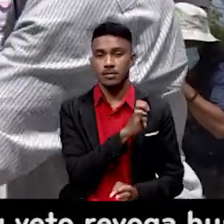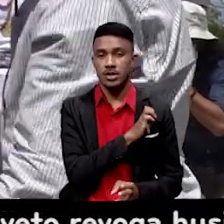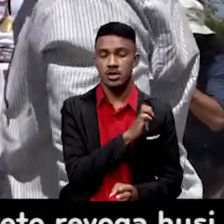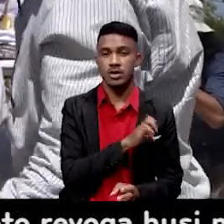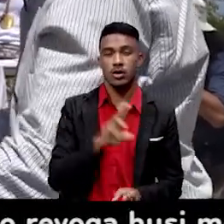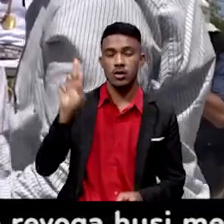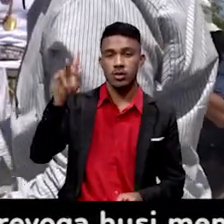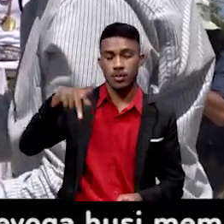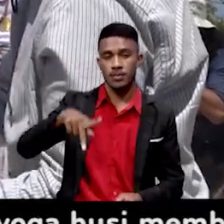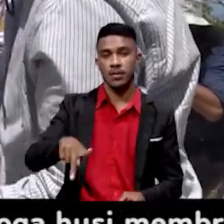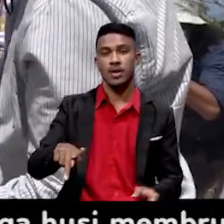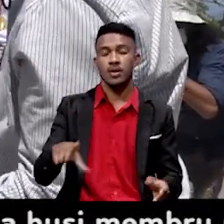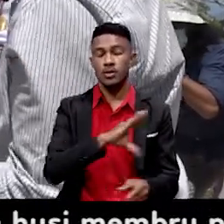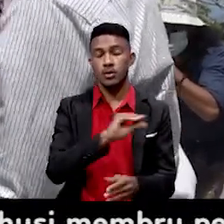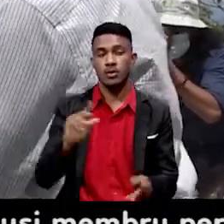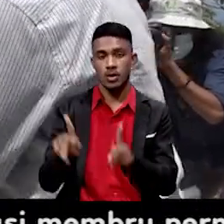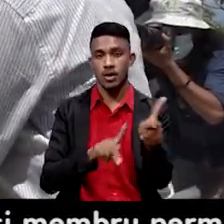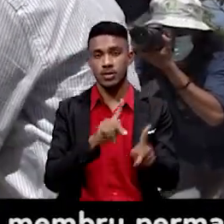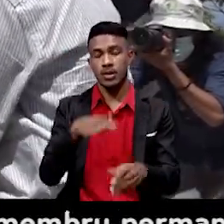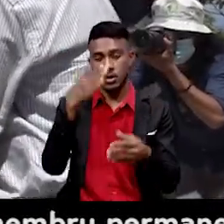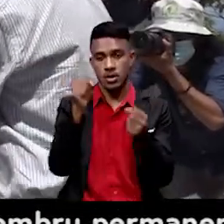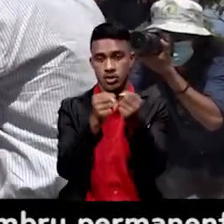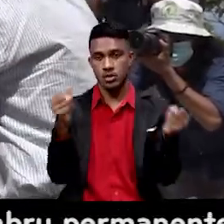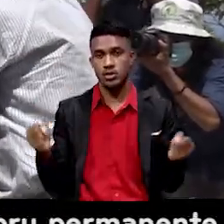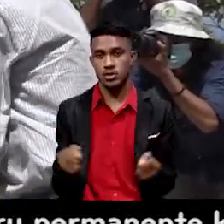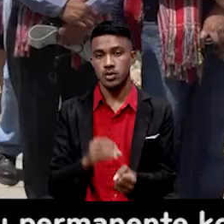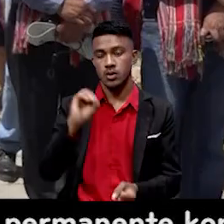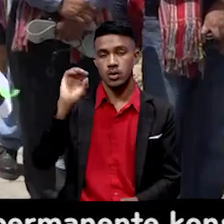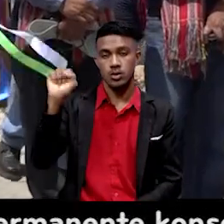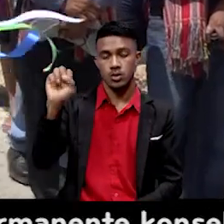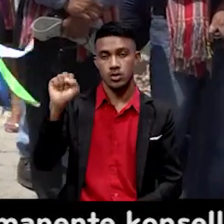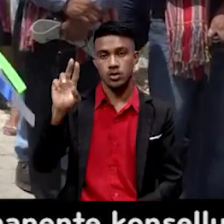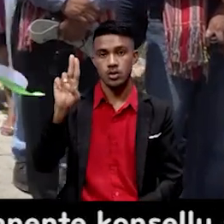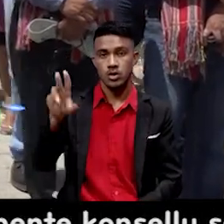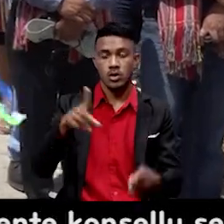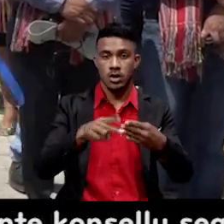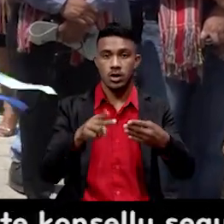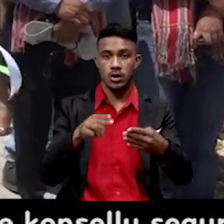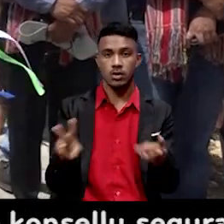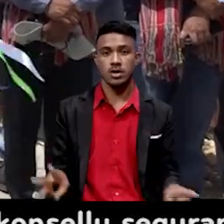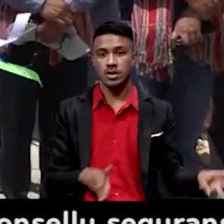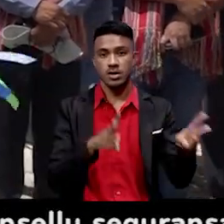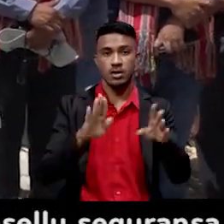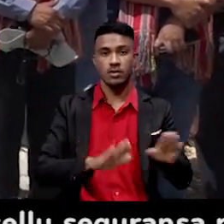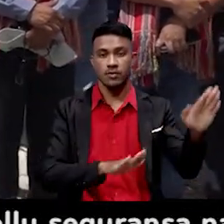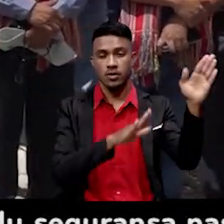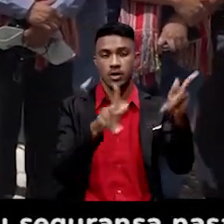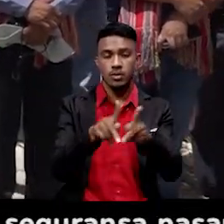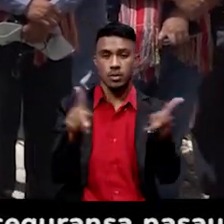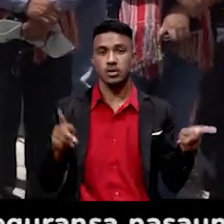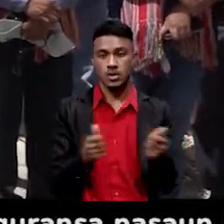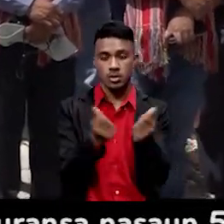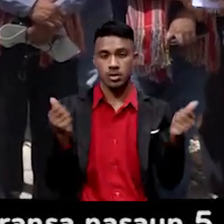autoridade local na comunidade Yasuku Builale, no sul de Cima, inaugura a estrada rural e a posto administrativo ao